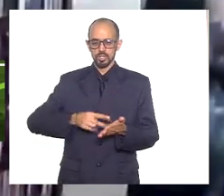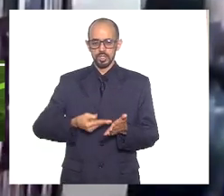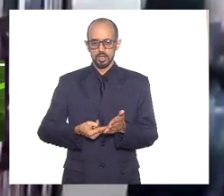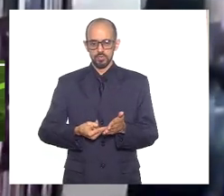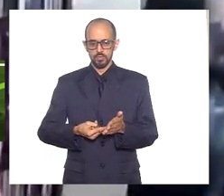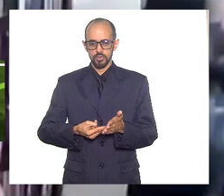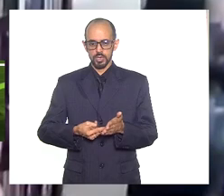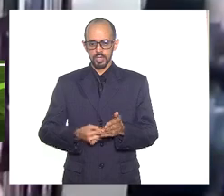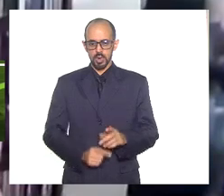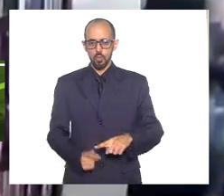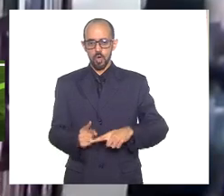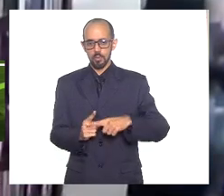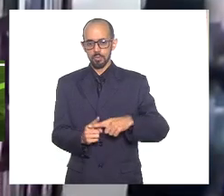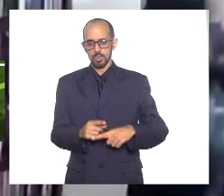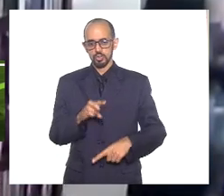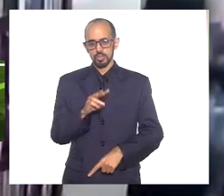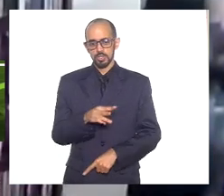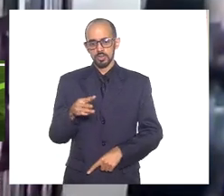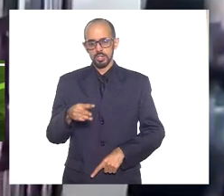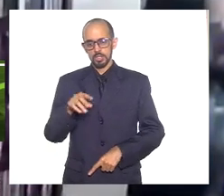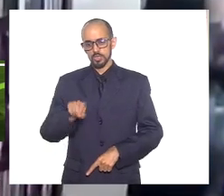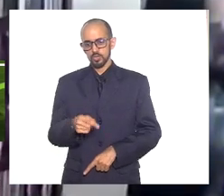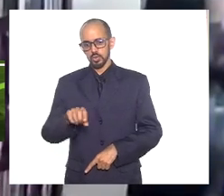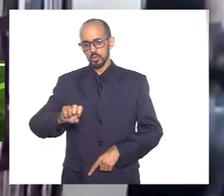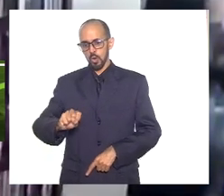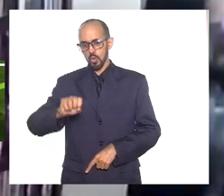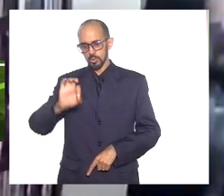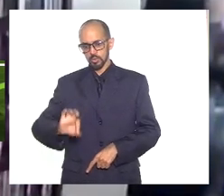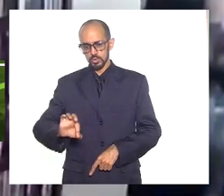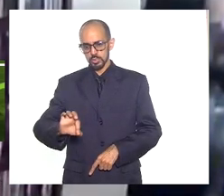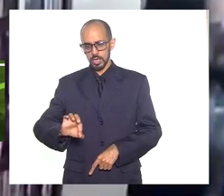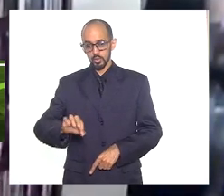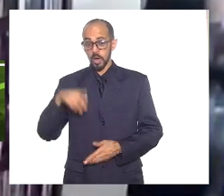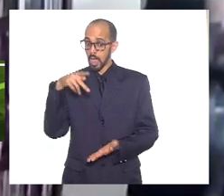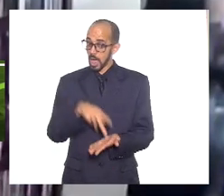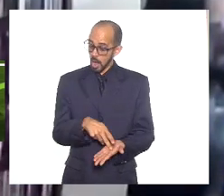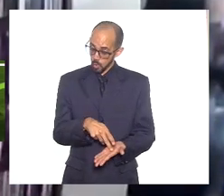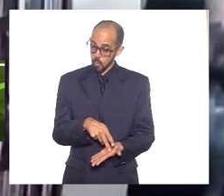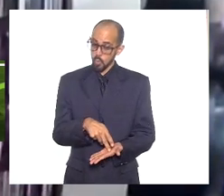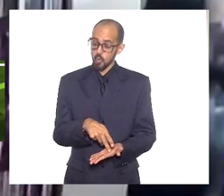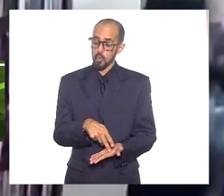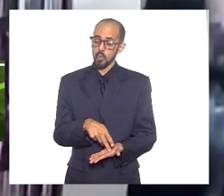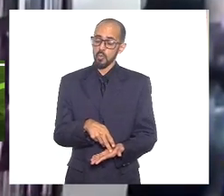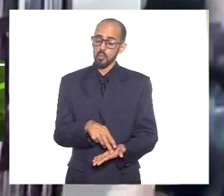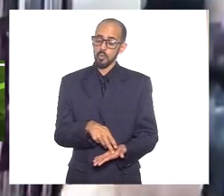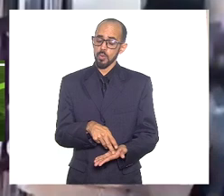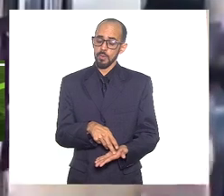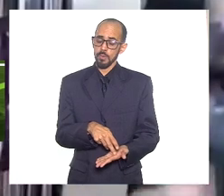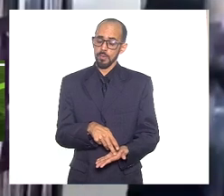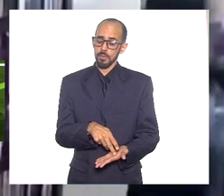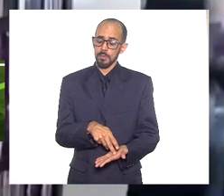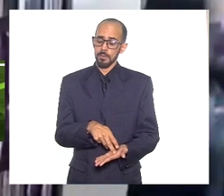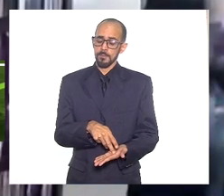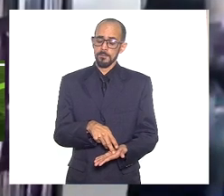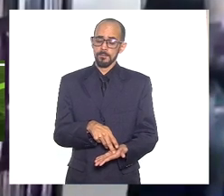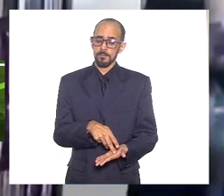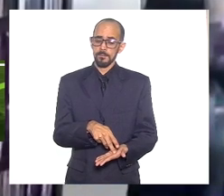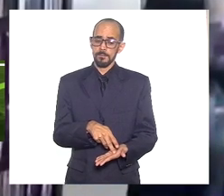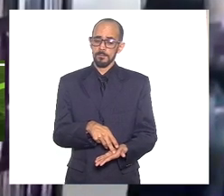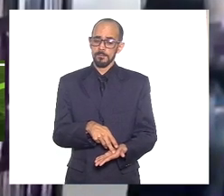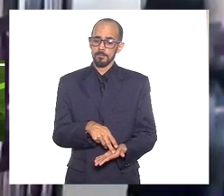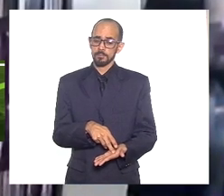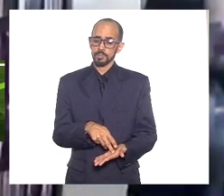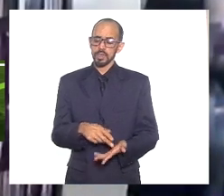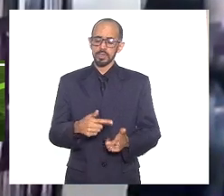de 33,8% real, né? E aí vem a questão dos